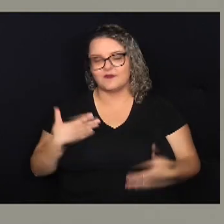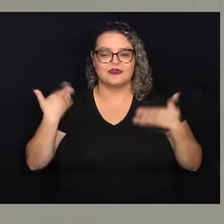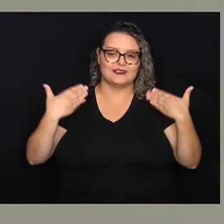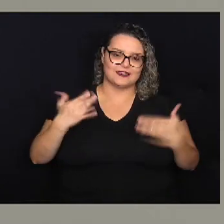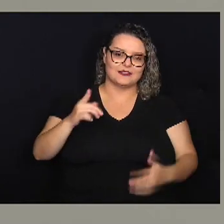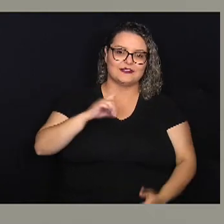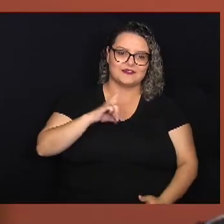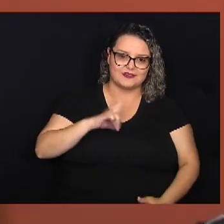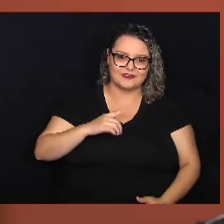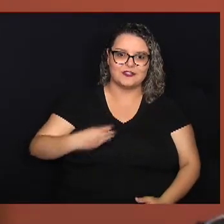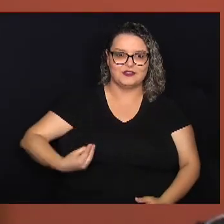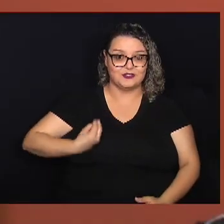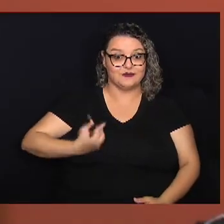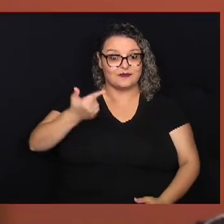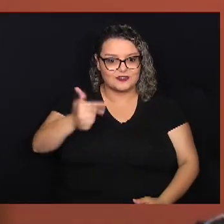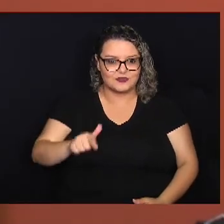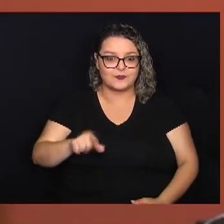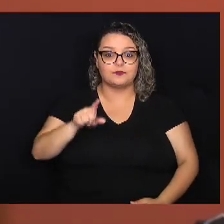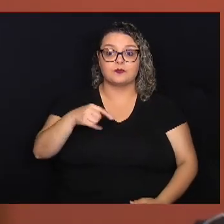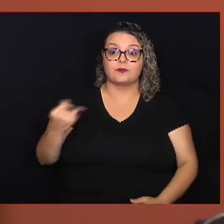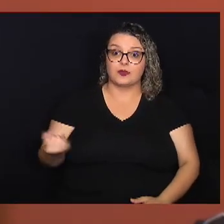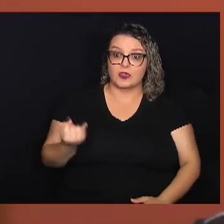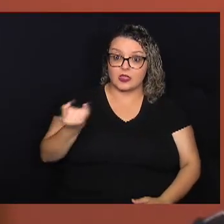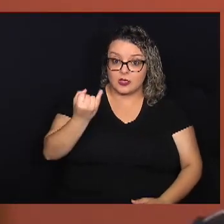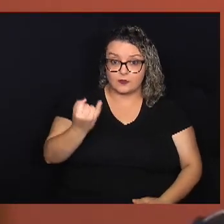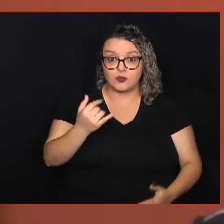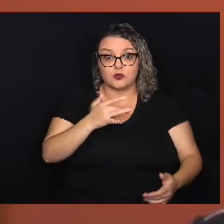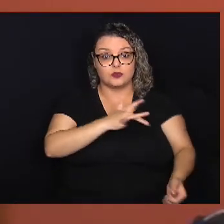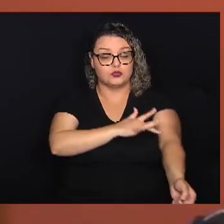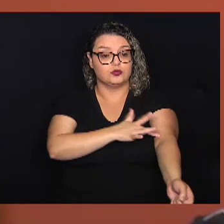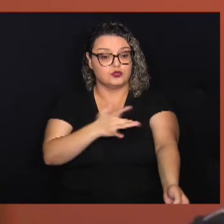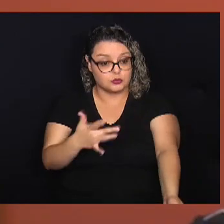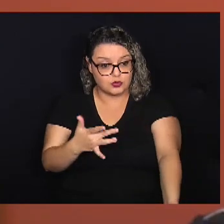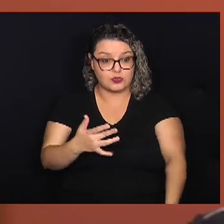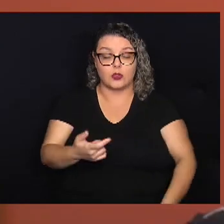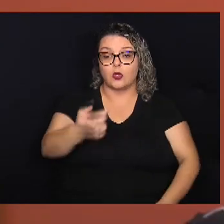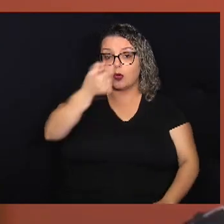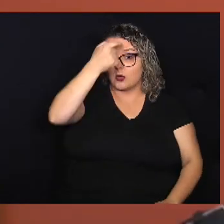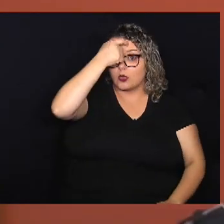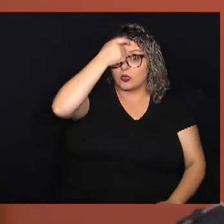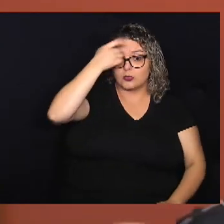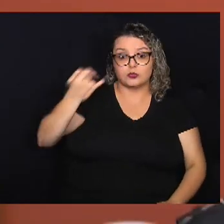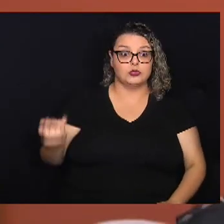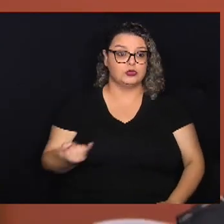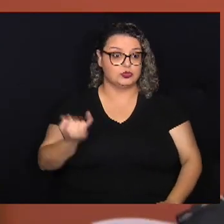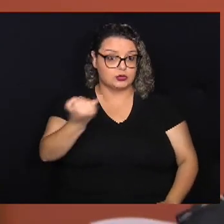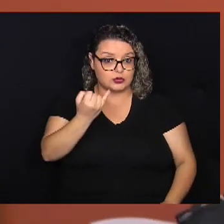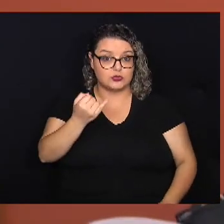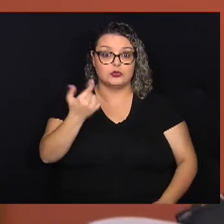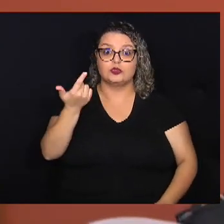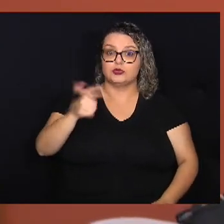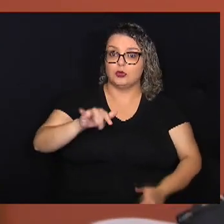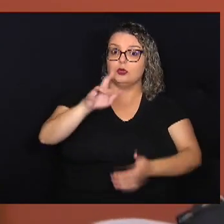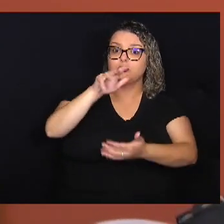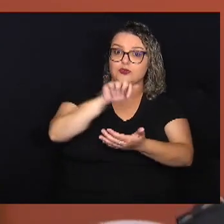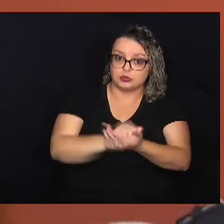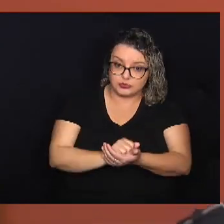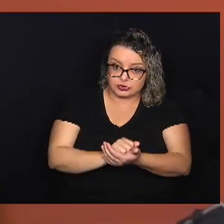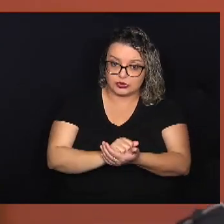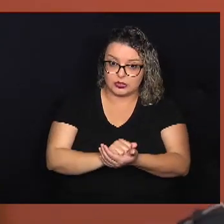de reviver. É muito importante que os doadores estejam conscientes da importância de manter o cadastro,